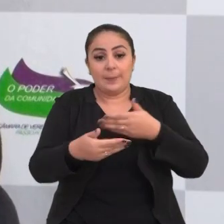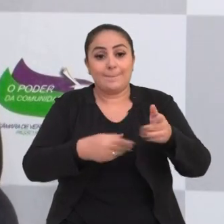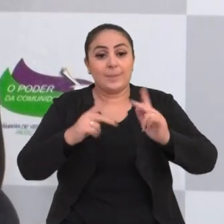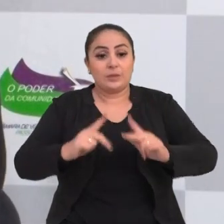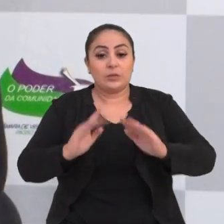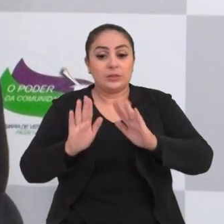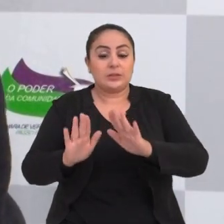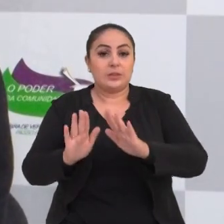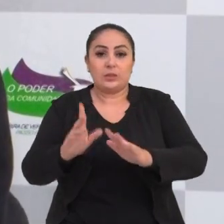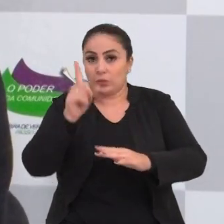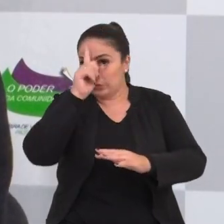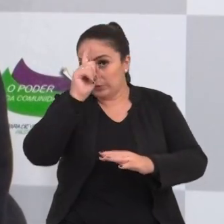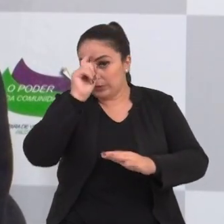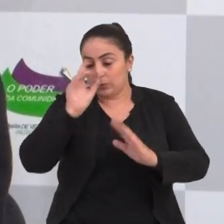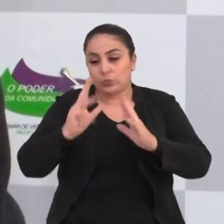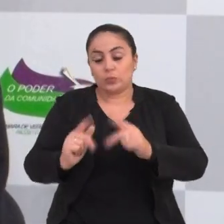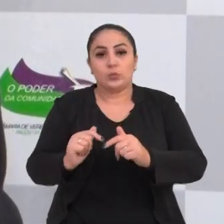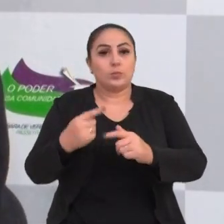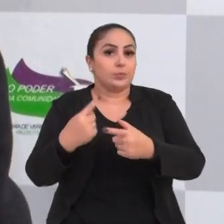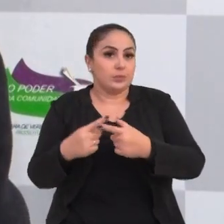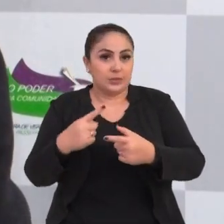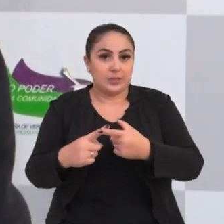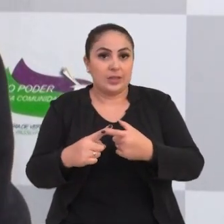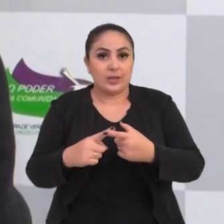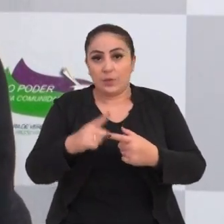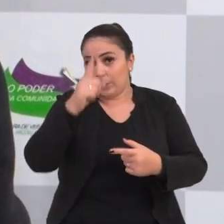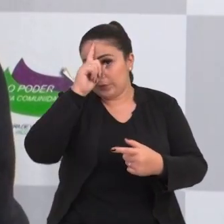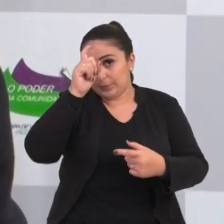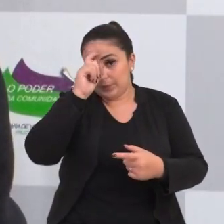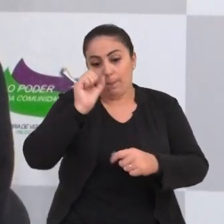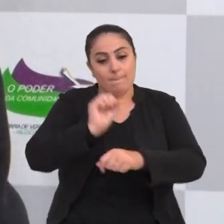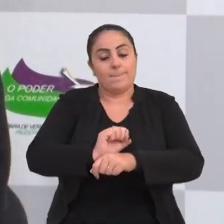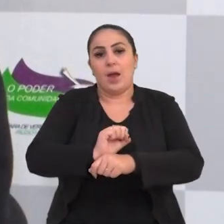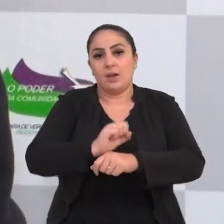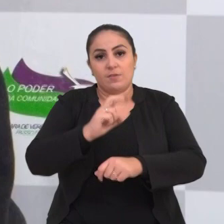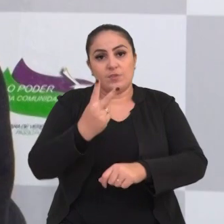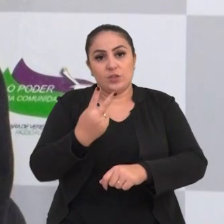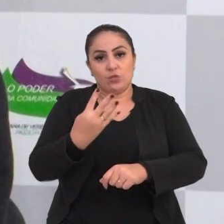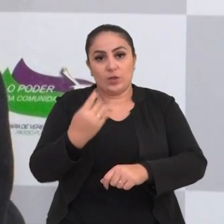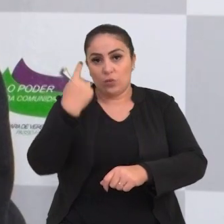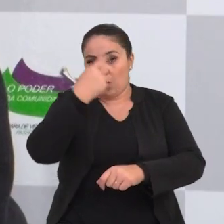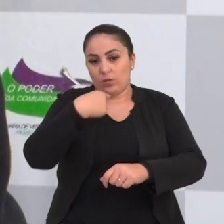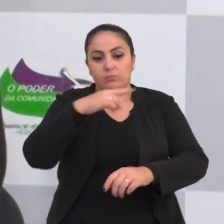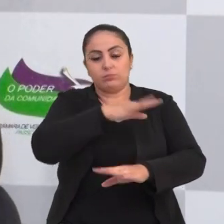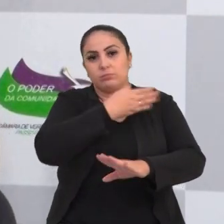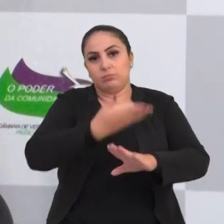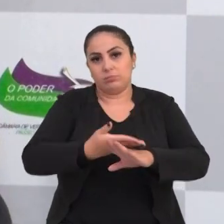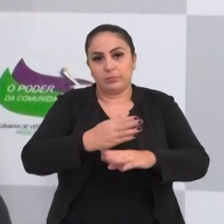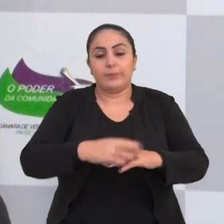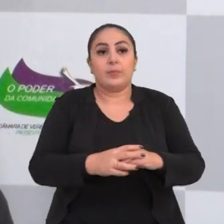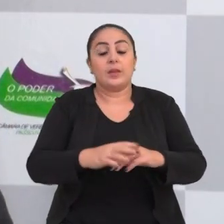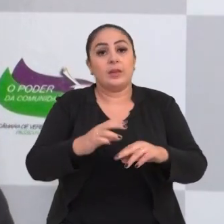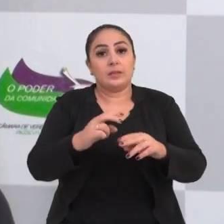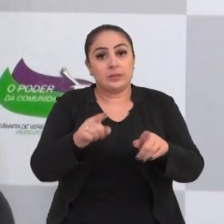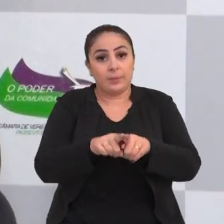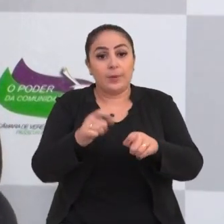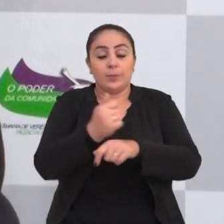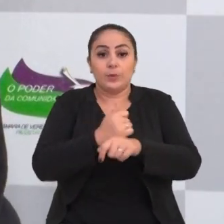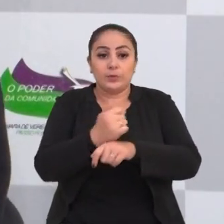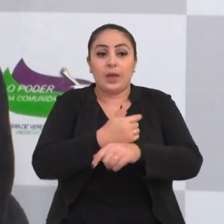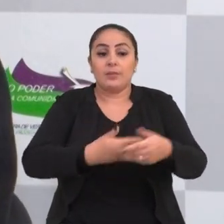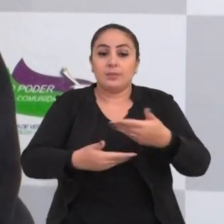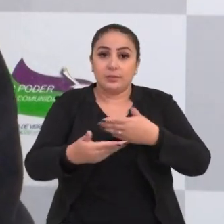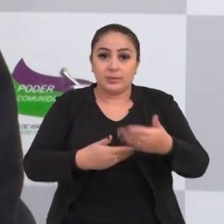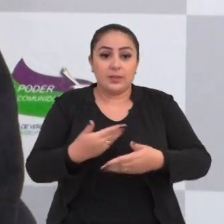pacientes internados, né, hospitalizados, né, porque o hospital ele não para, 24 horas por dia. E os